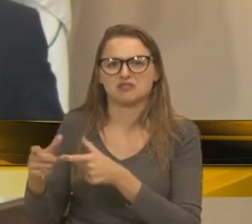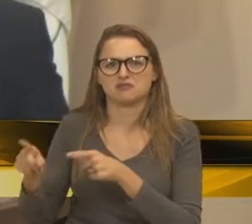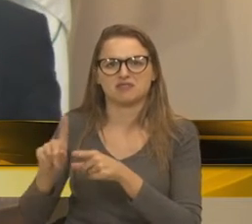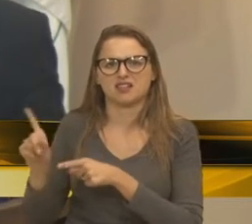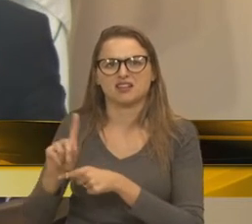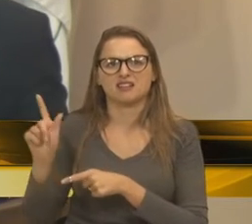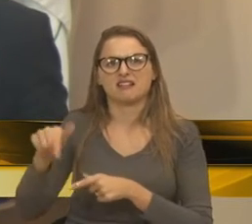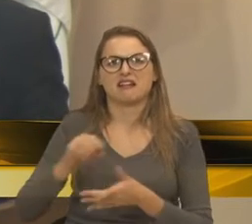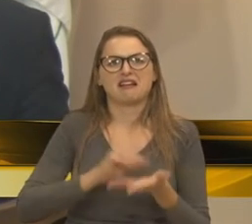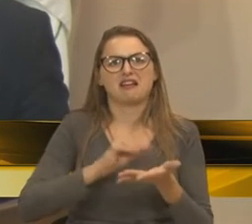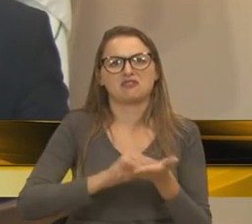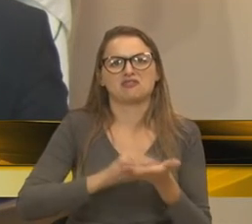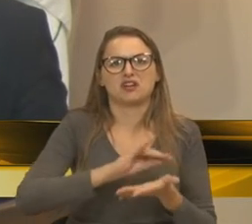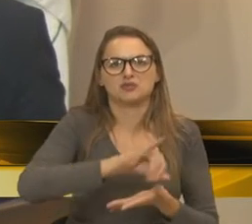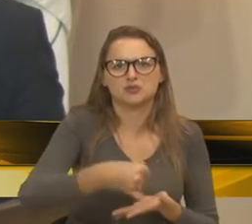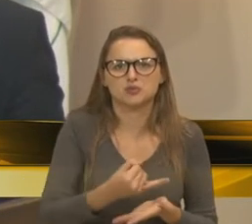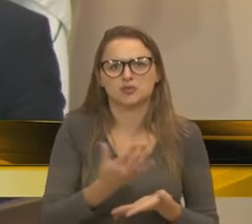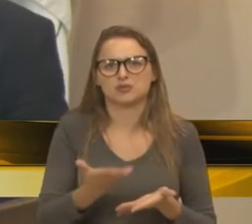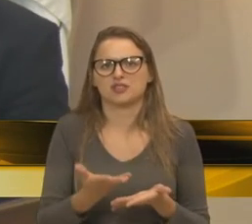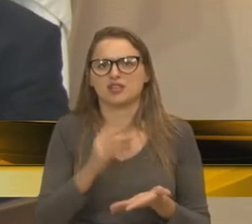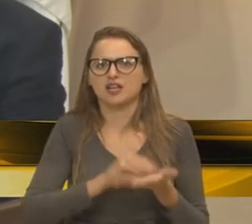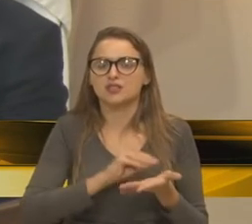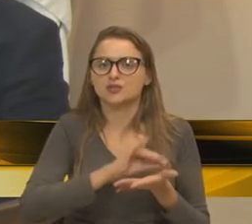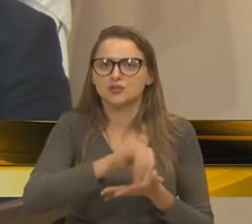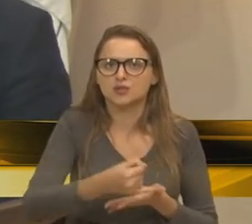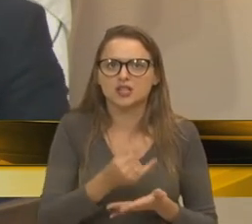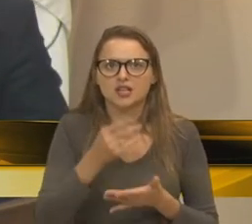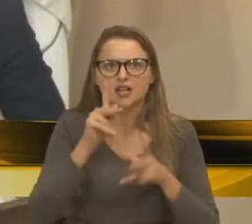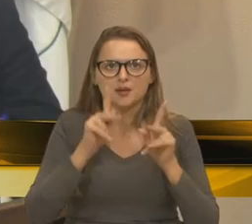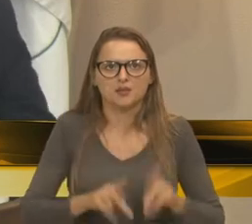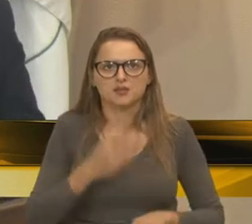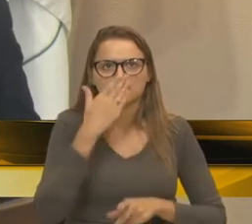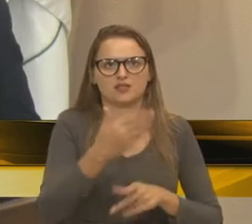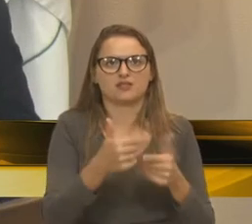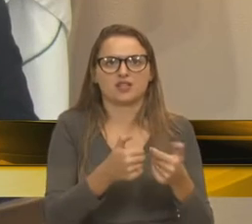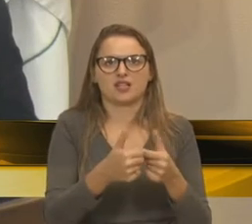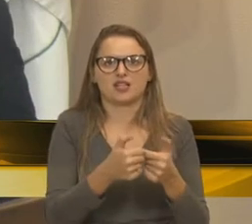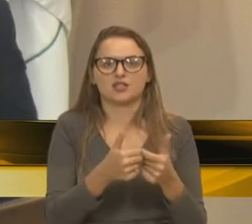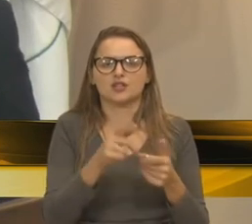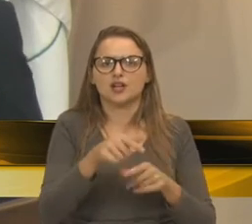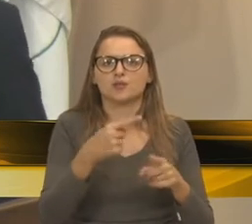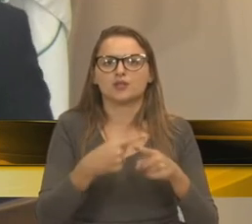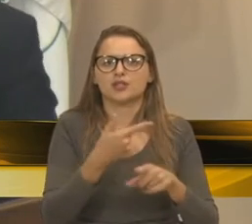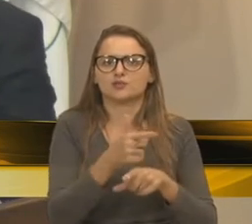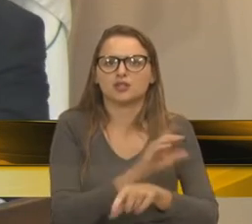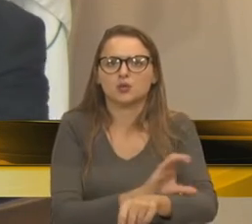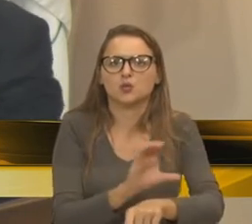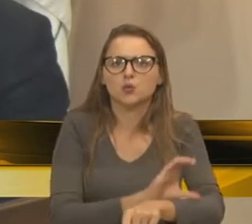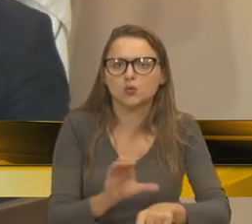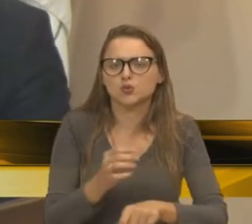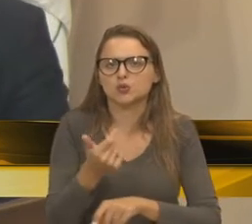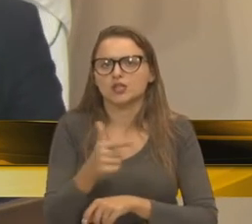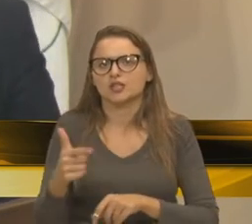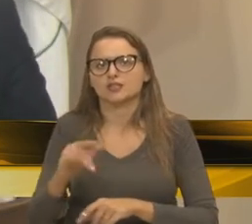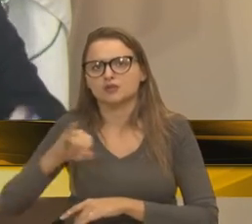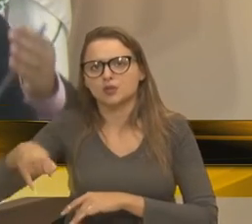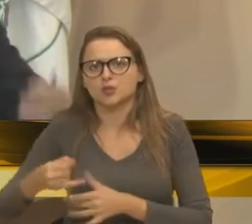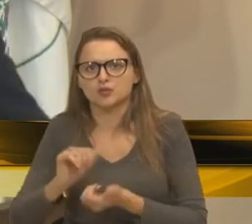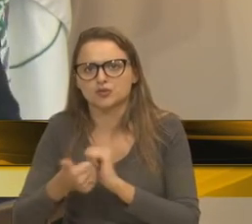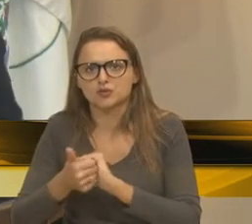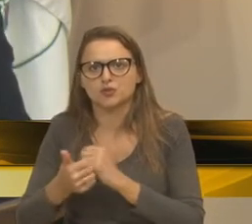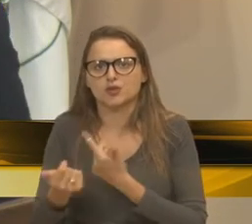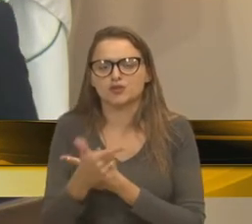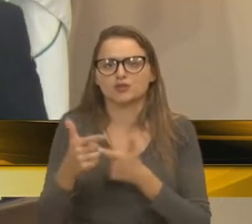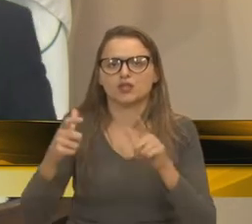videogame, é falta de oportunidade. Um jovem que está na frente do videogame porque não tem um curso profissionalizante, porque não tem uma oportunidade de esporte, não tem